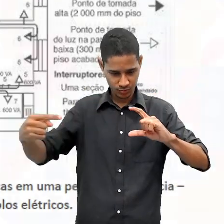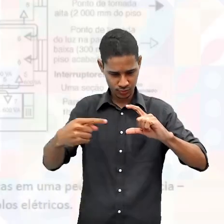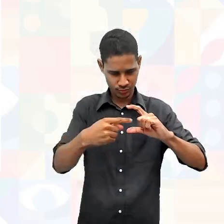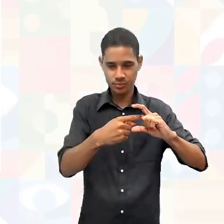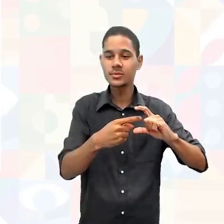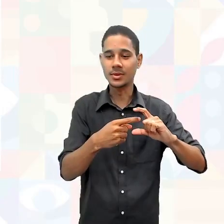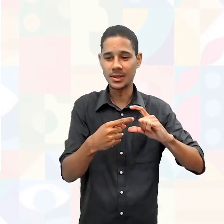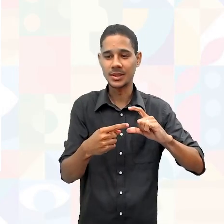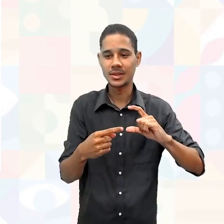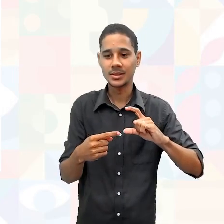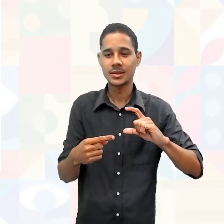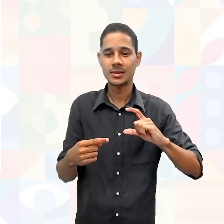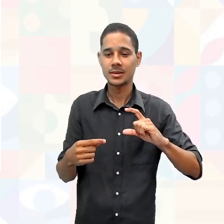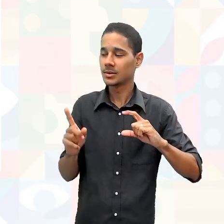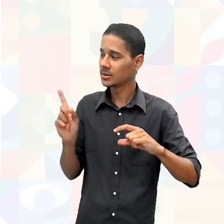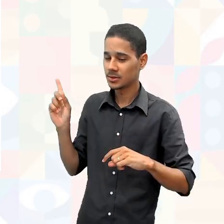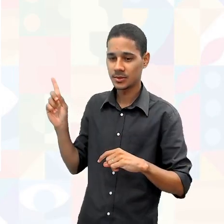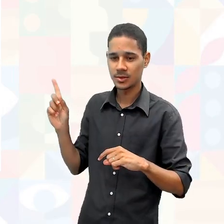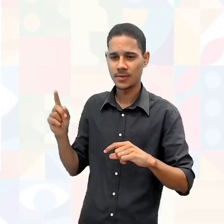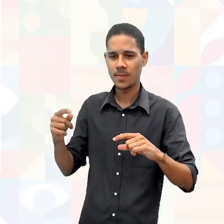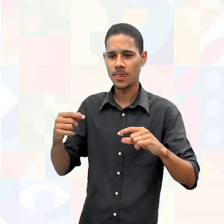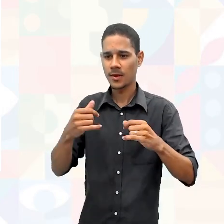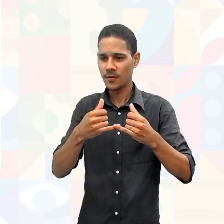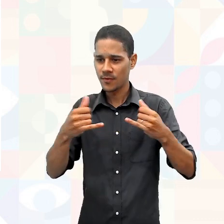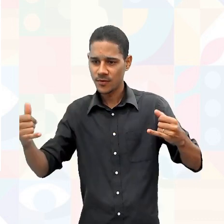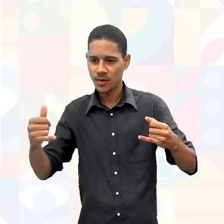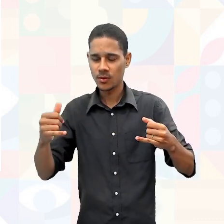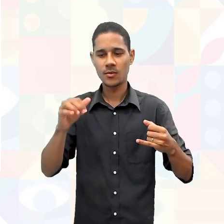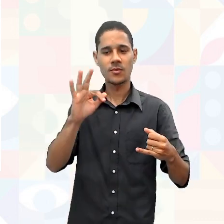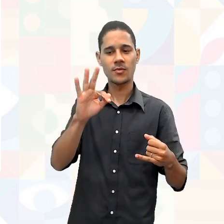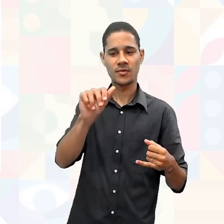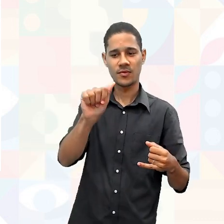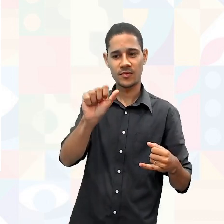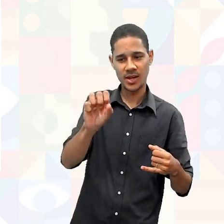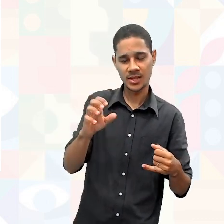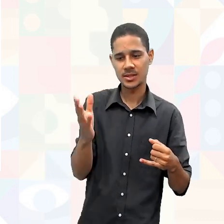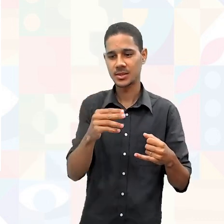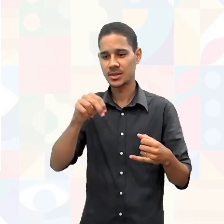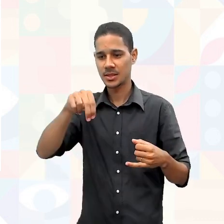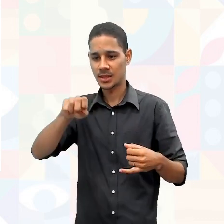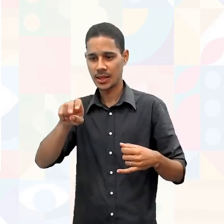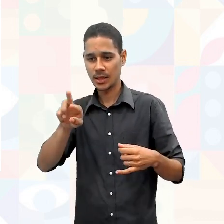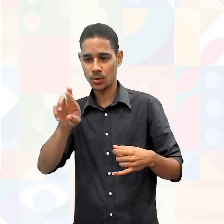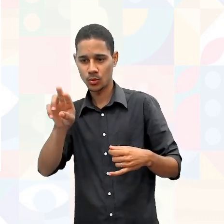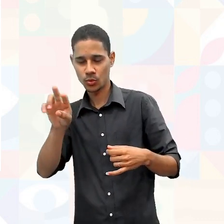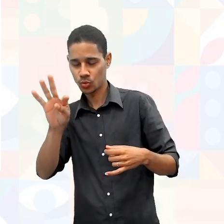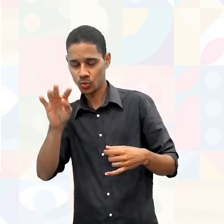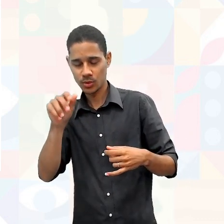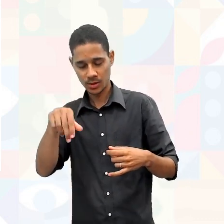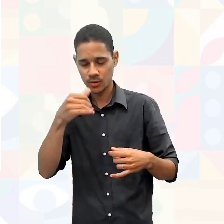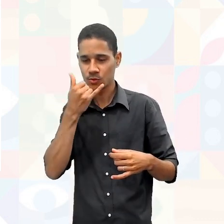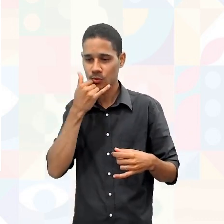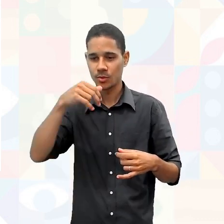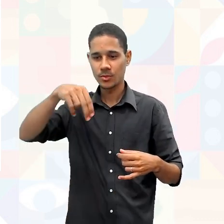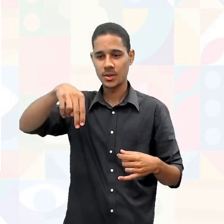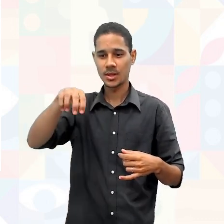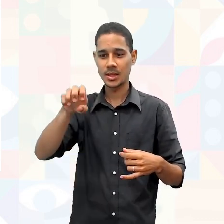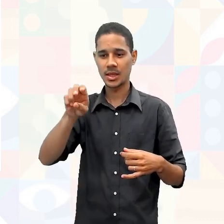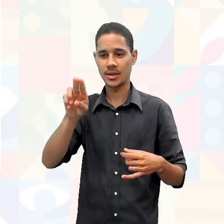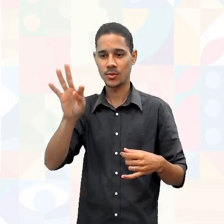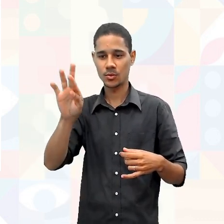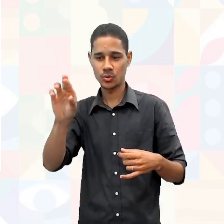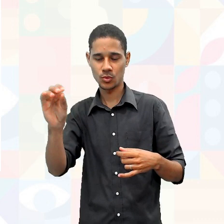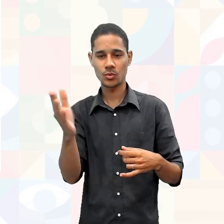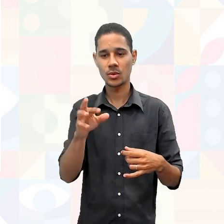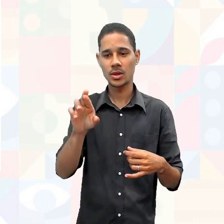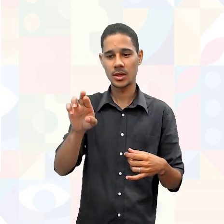afiação, né? Definindo os fios fase, neutro e retorno, que serve para iluminação e corrente elétrica, né? E uma